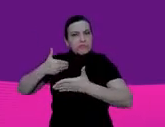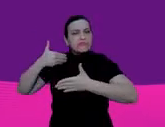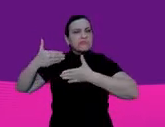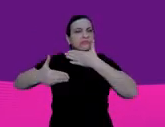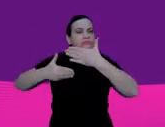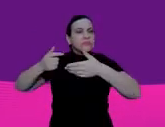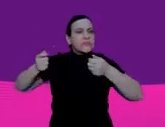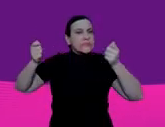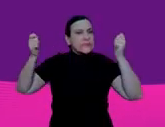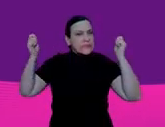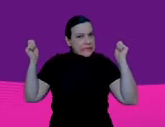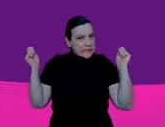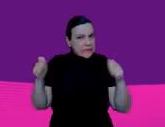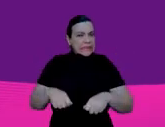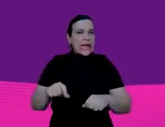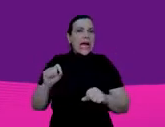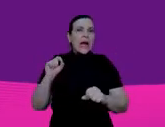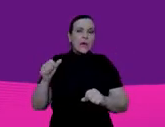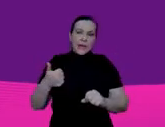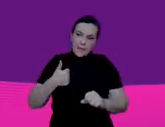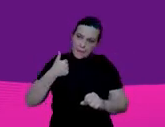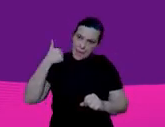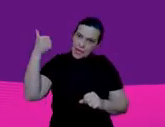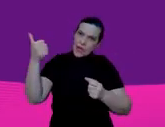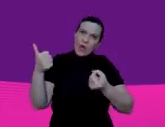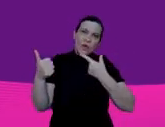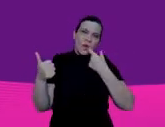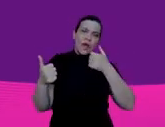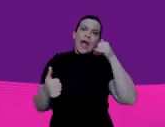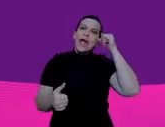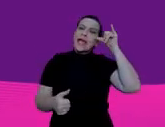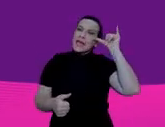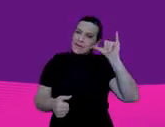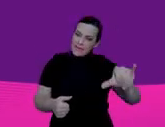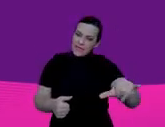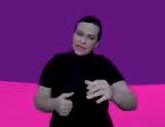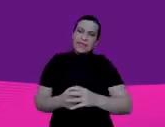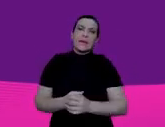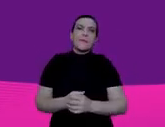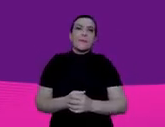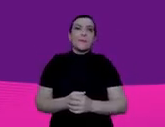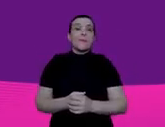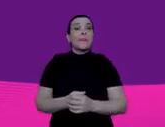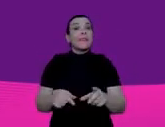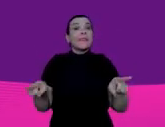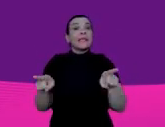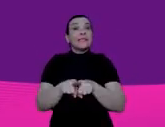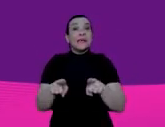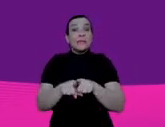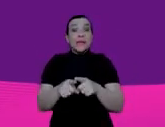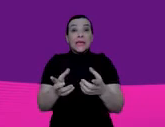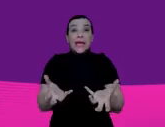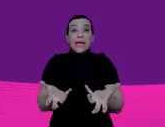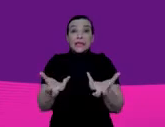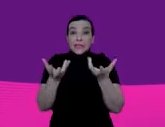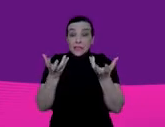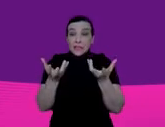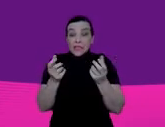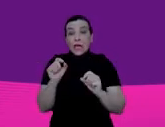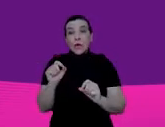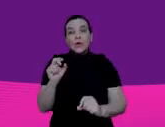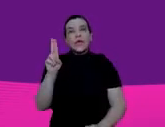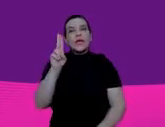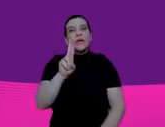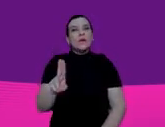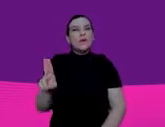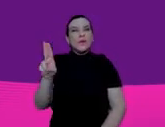redução drástica na prescrição de opioides para pacientes com cefaleia primária. A gente também quer reduzir o uso desnecessário de exames de imagem,